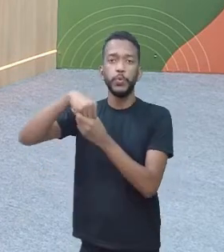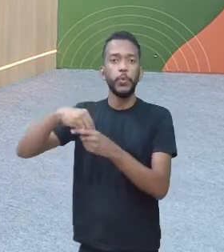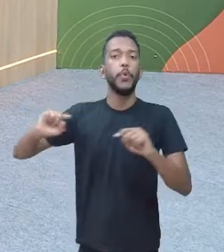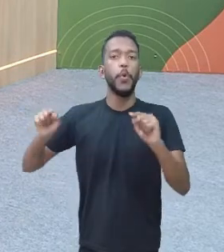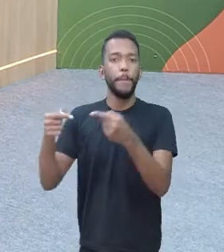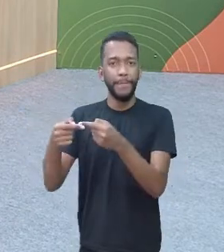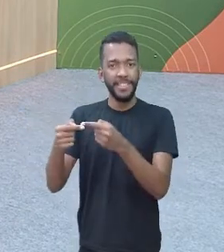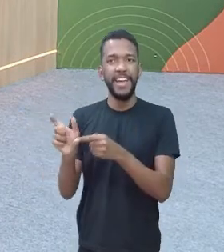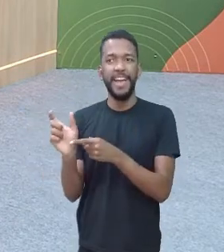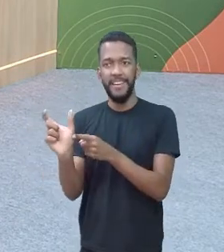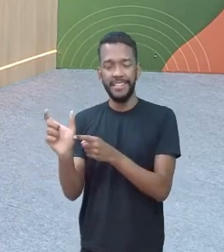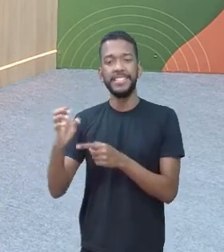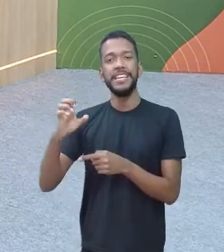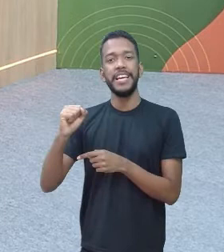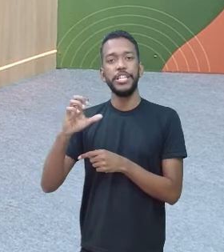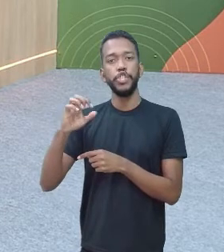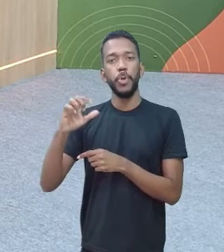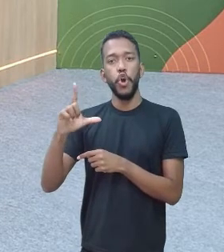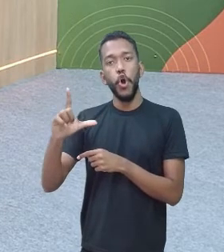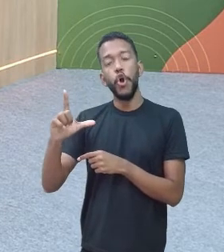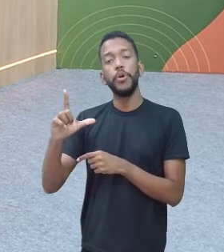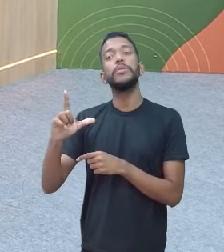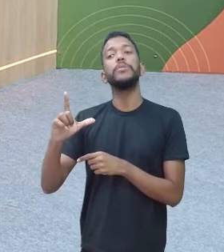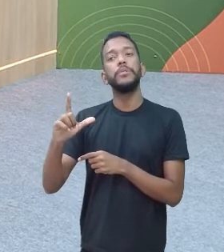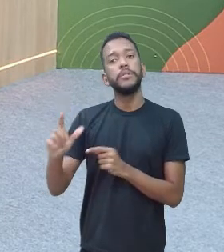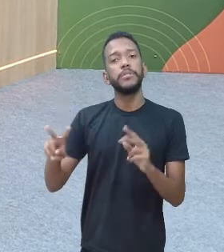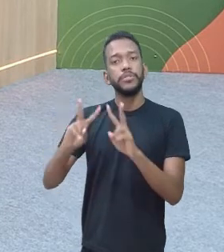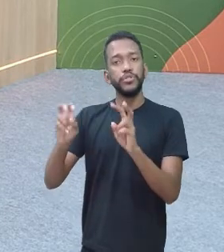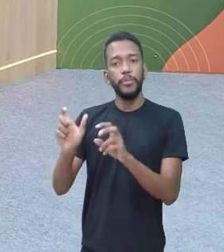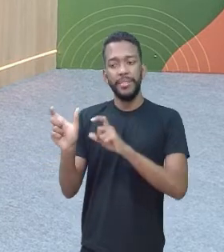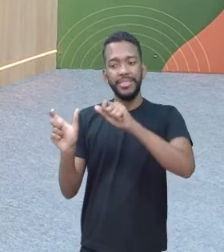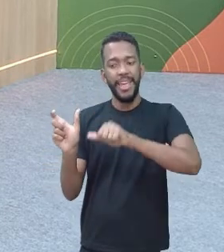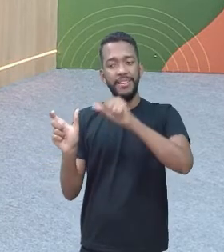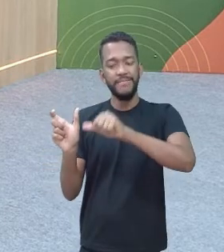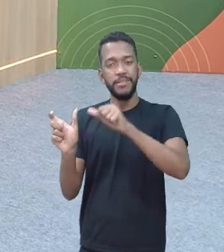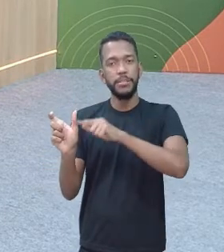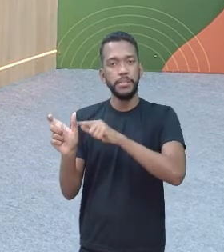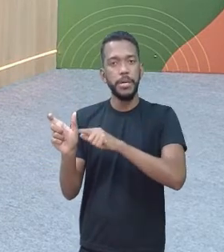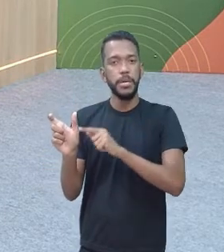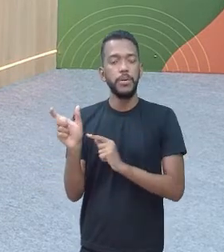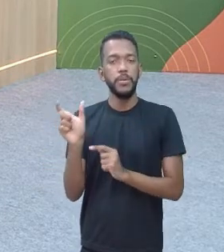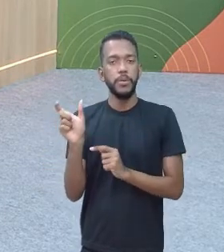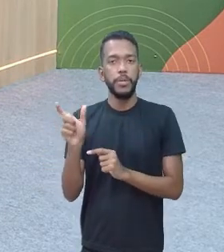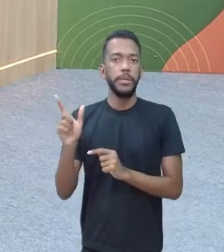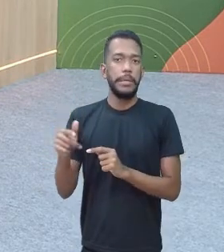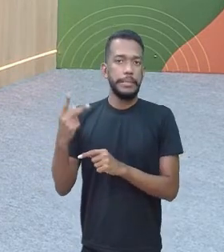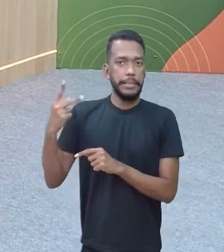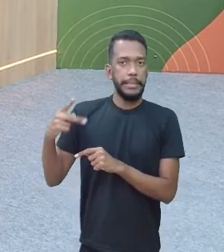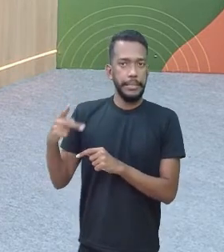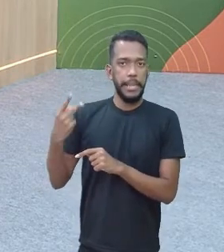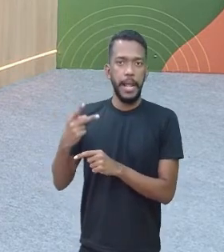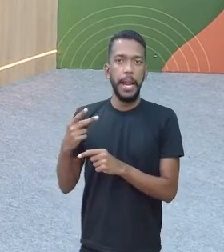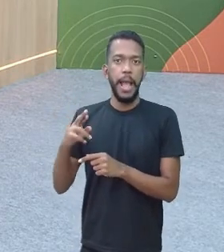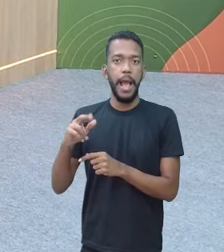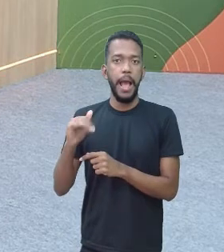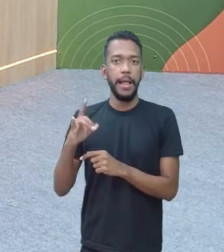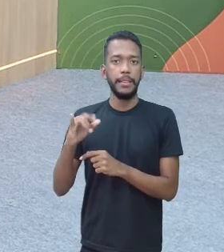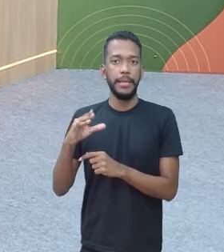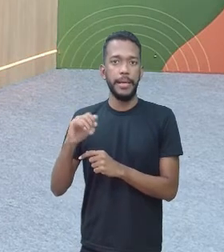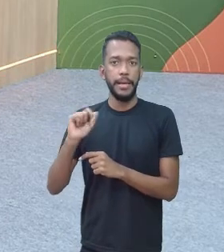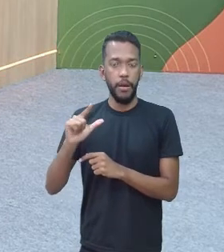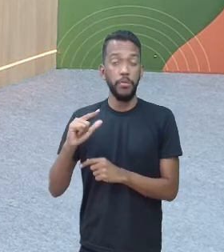escola, não é? A partir da derivação da palavra escola, deste radical, não é?